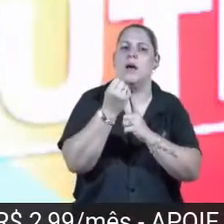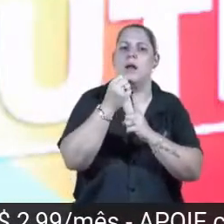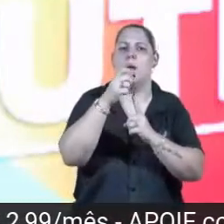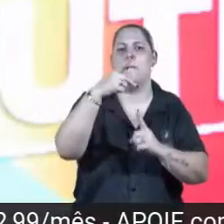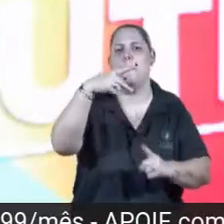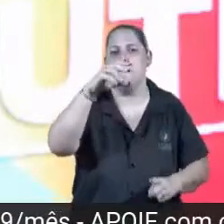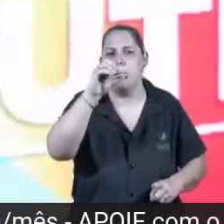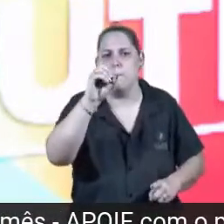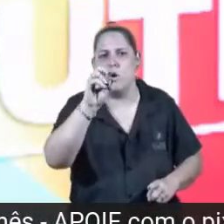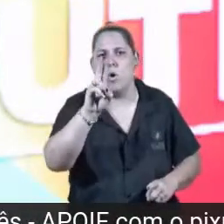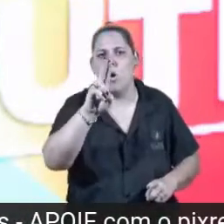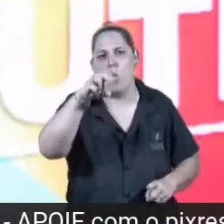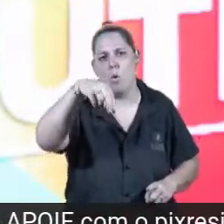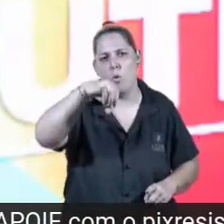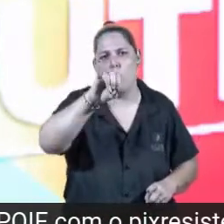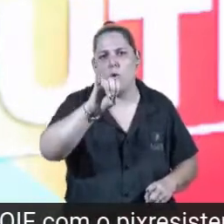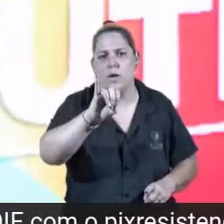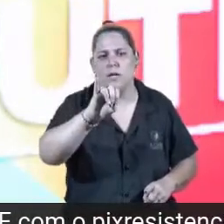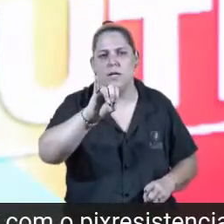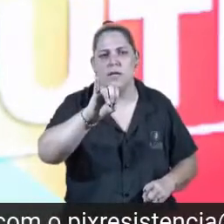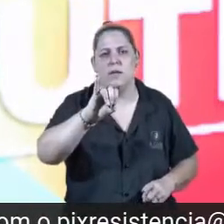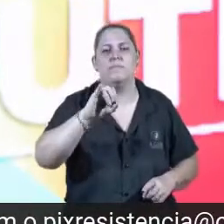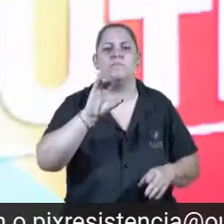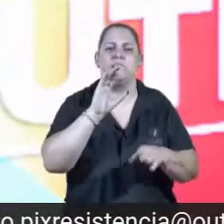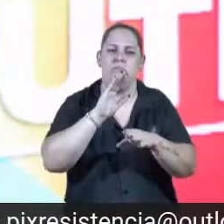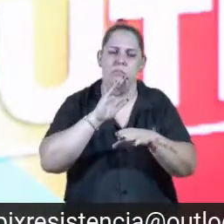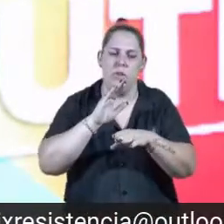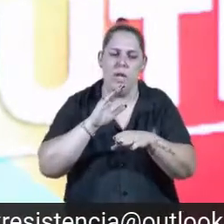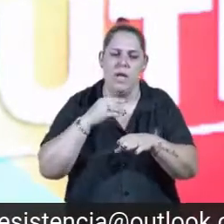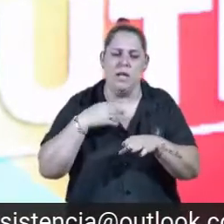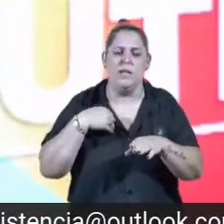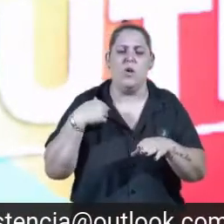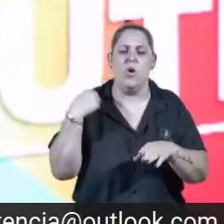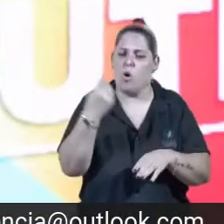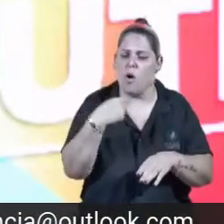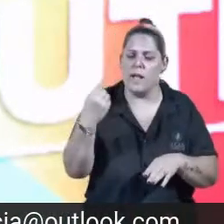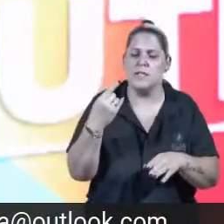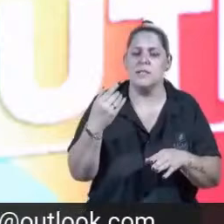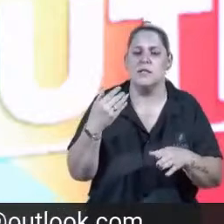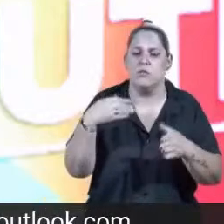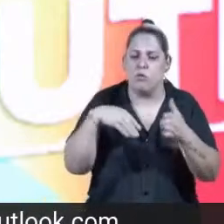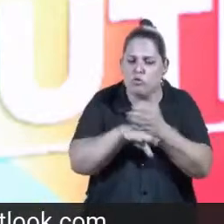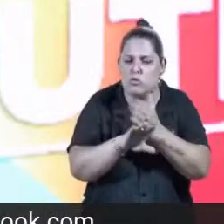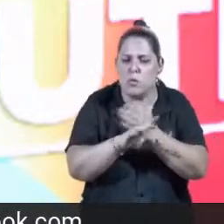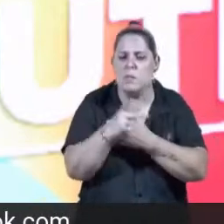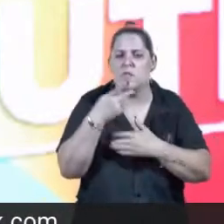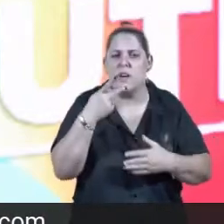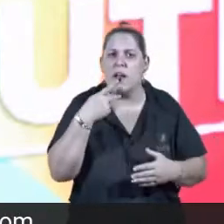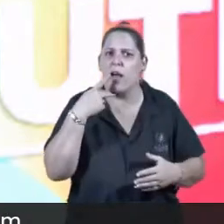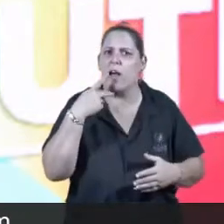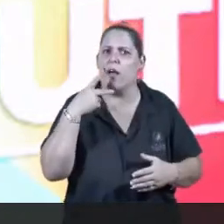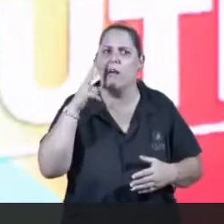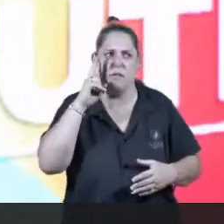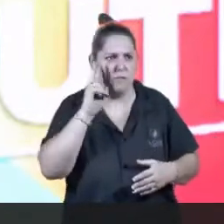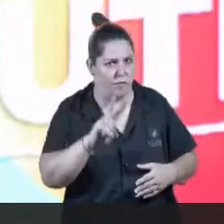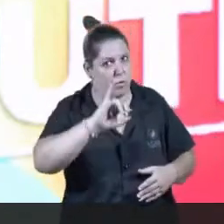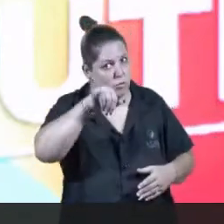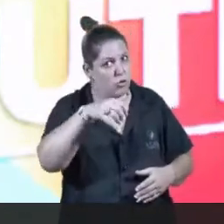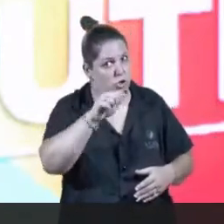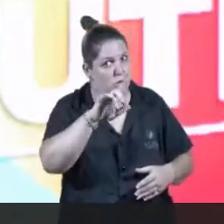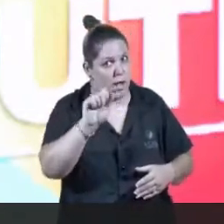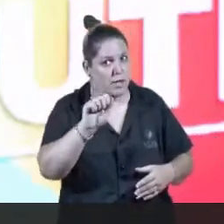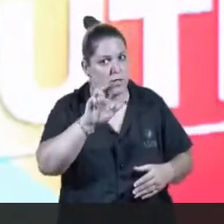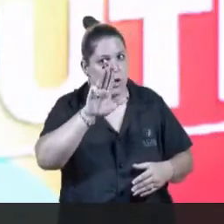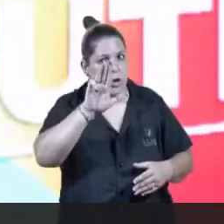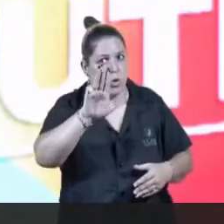ProUni. Nós costumamos dizer aqui, nós capixabas, inclusive, que ousamos dizer, viu, Jacques Wagner, que o Lula e a